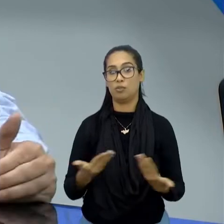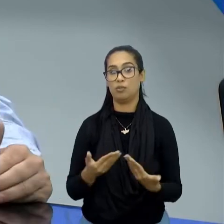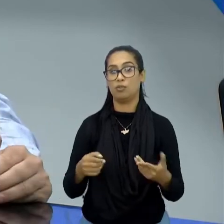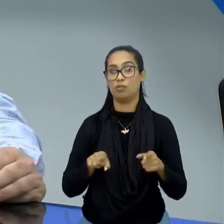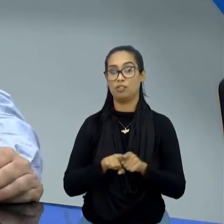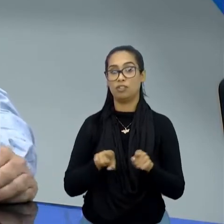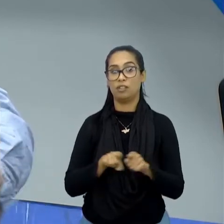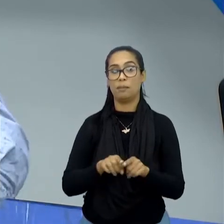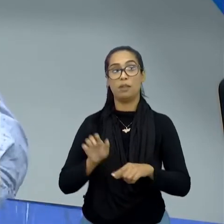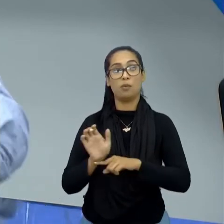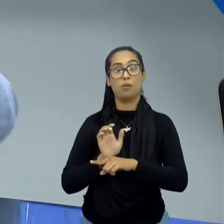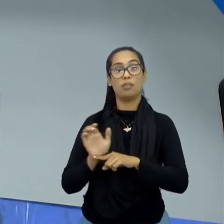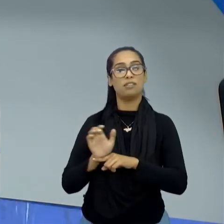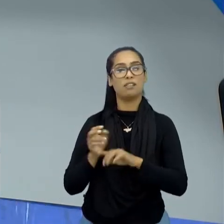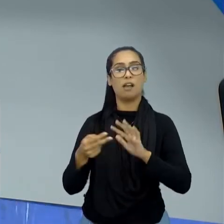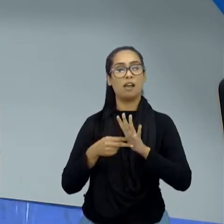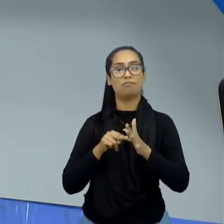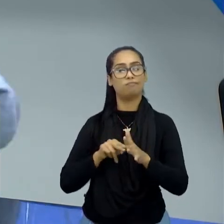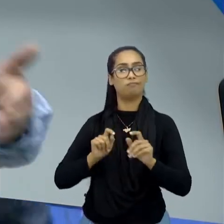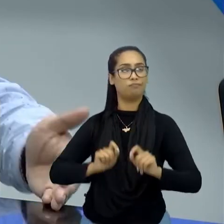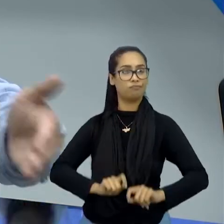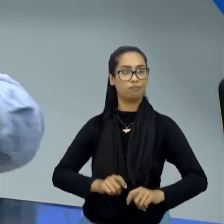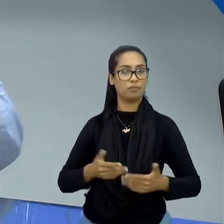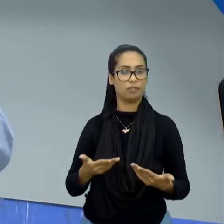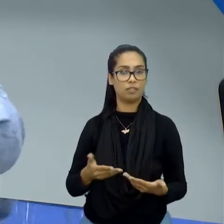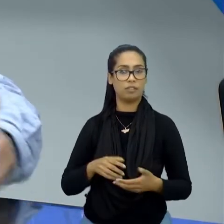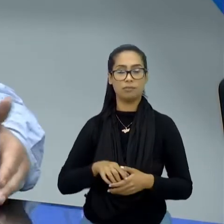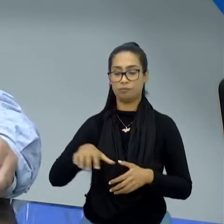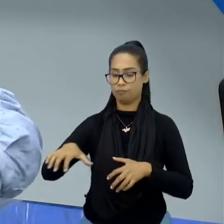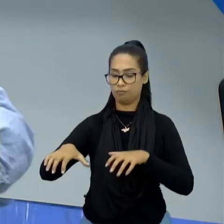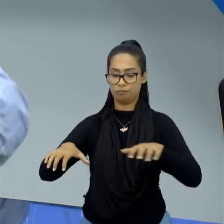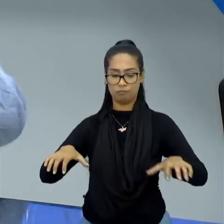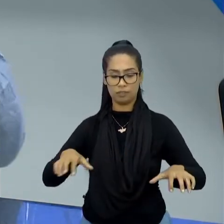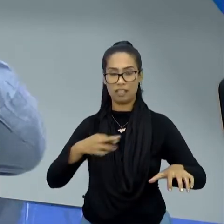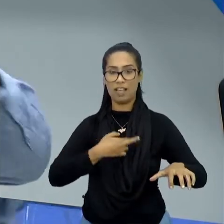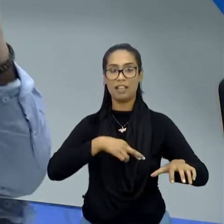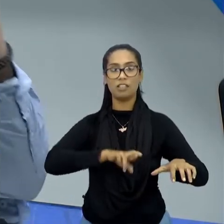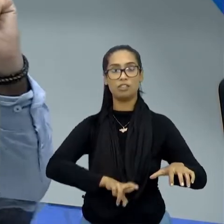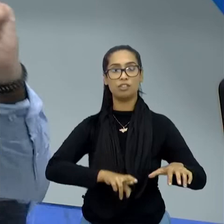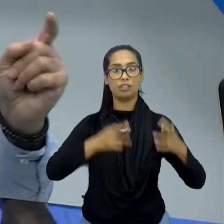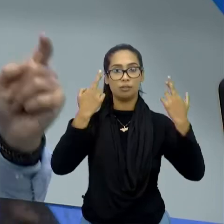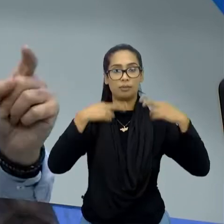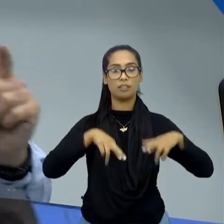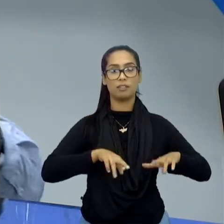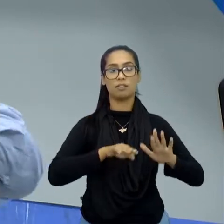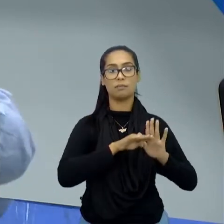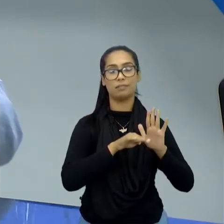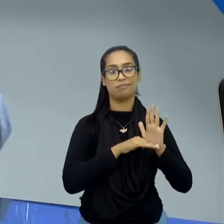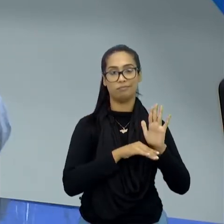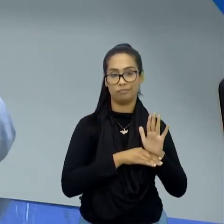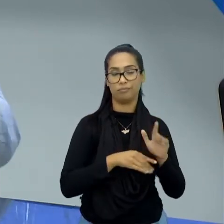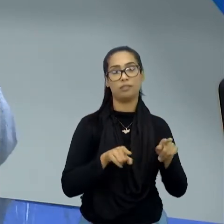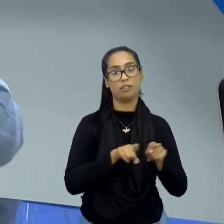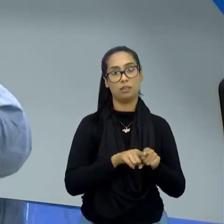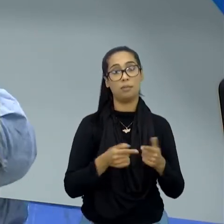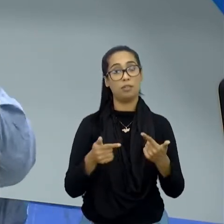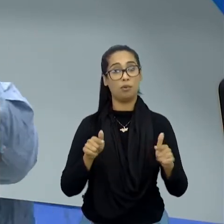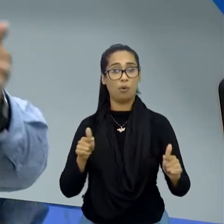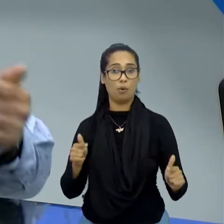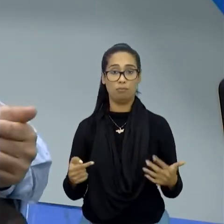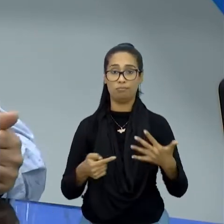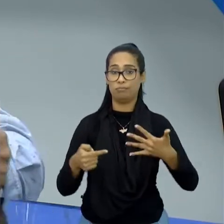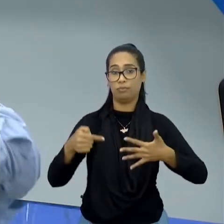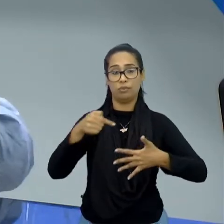do Estado, ou seja, separar o Estado da religião. Entretanto, todos os